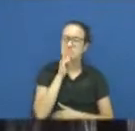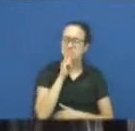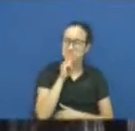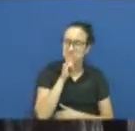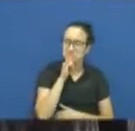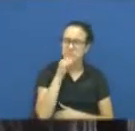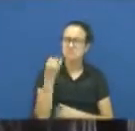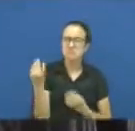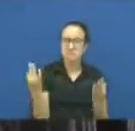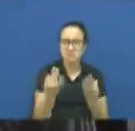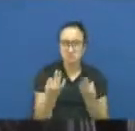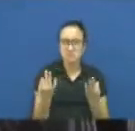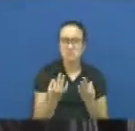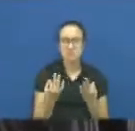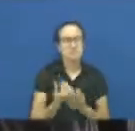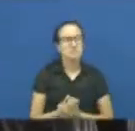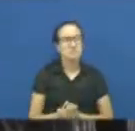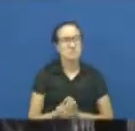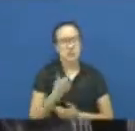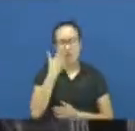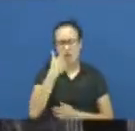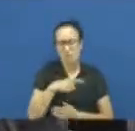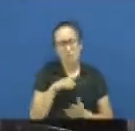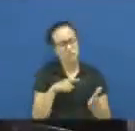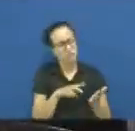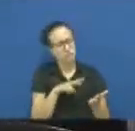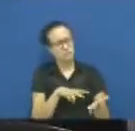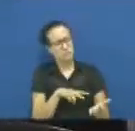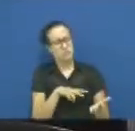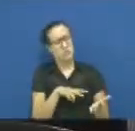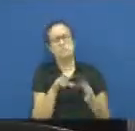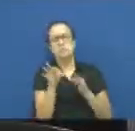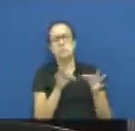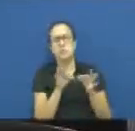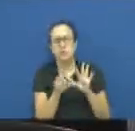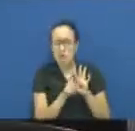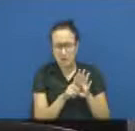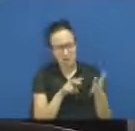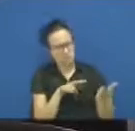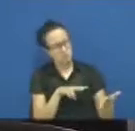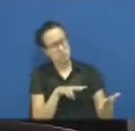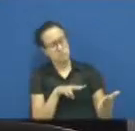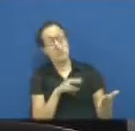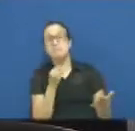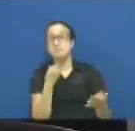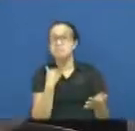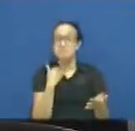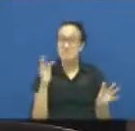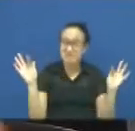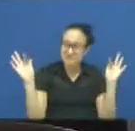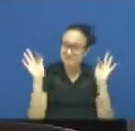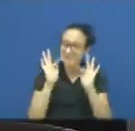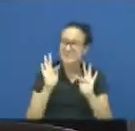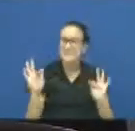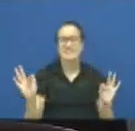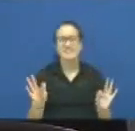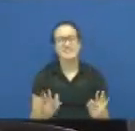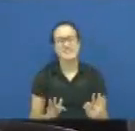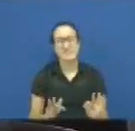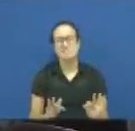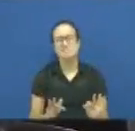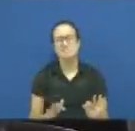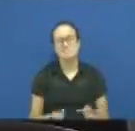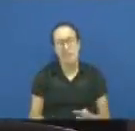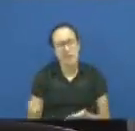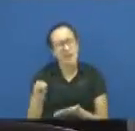Comunitário do Morro Azul, eu fiquei honrado, fiquei feliz. Claro que o Acácio faz muita falta ao Morro